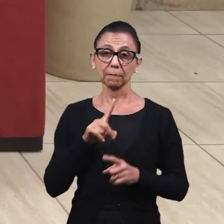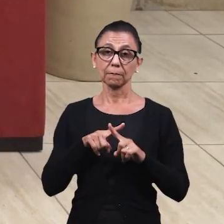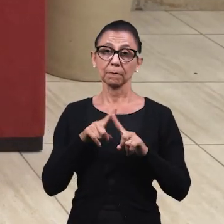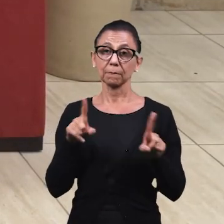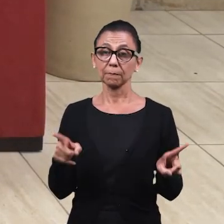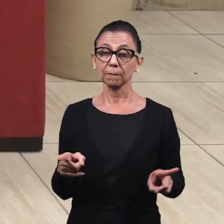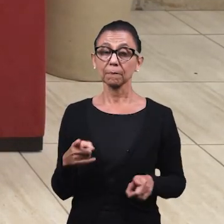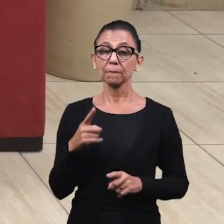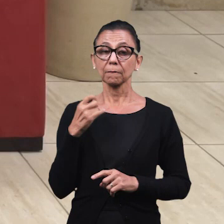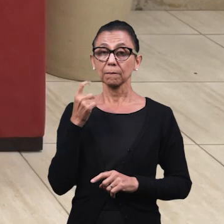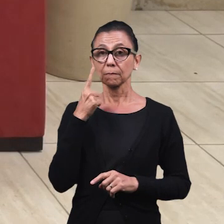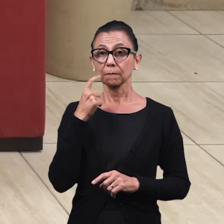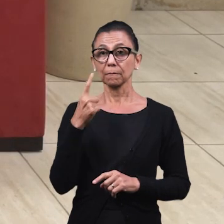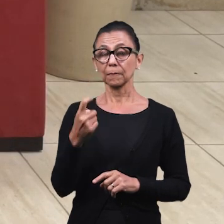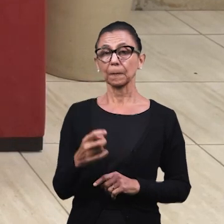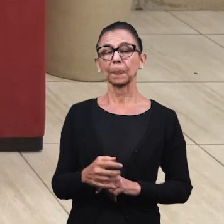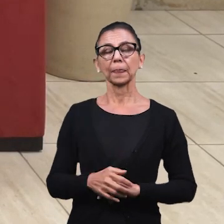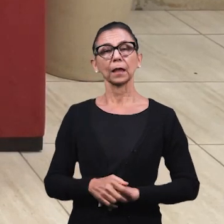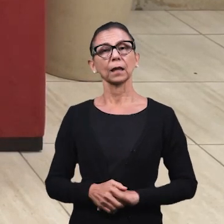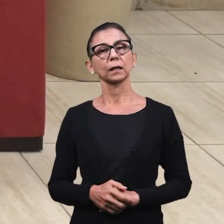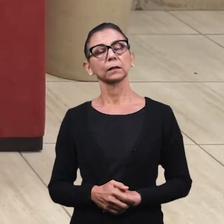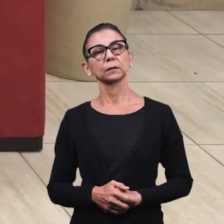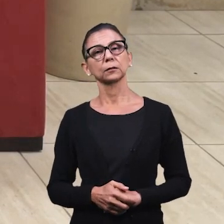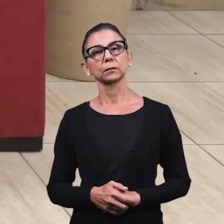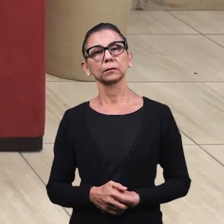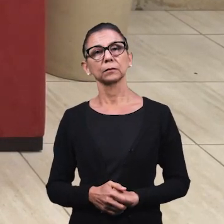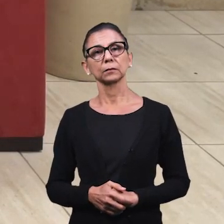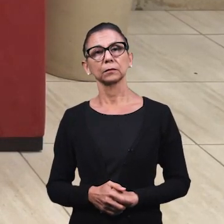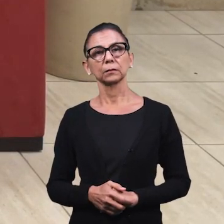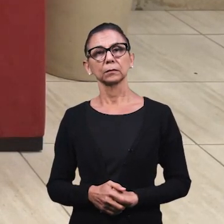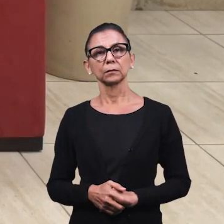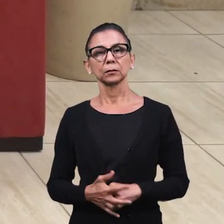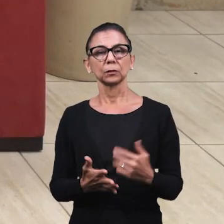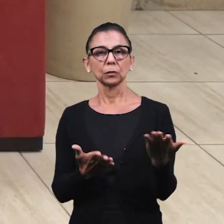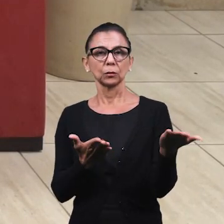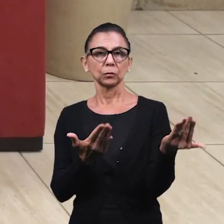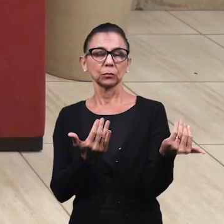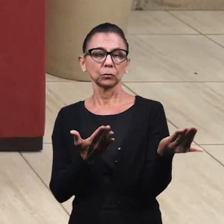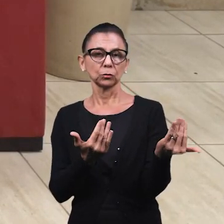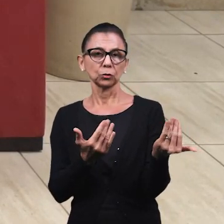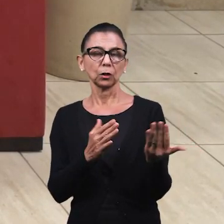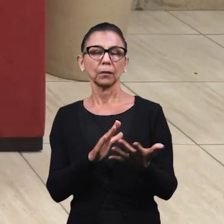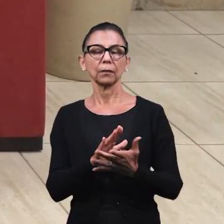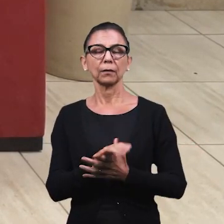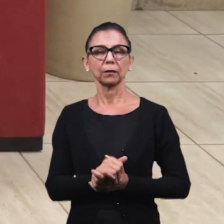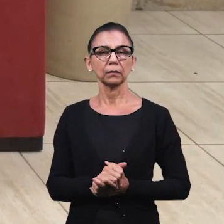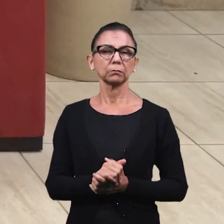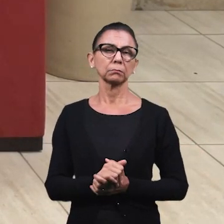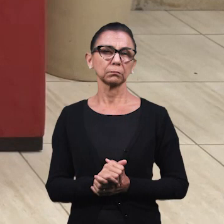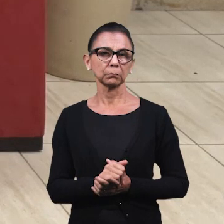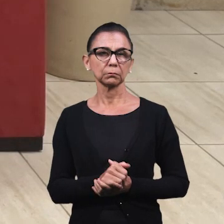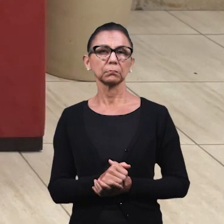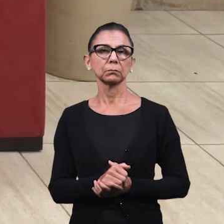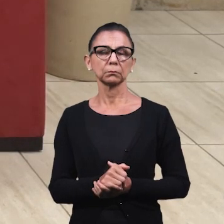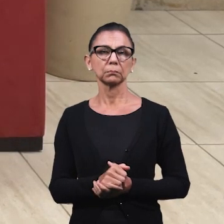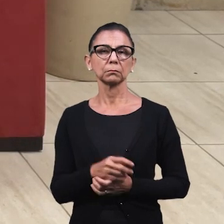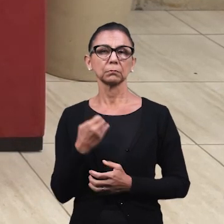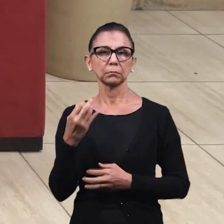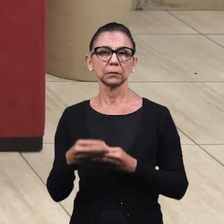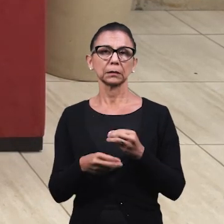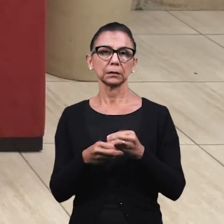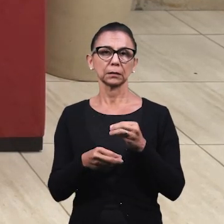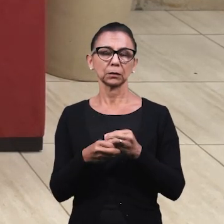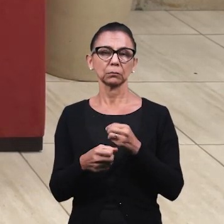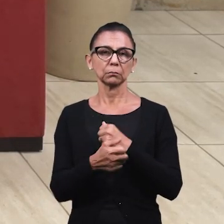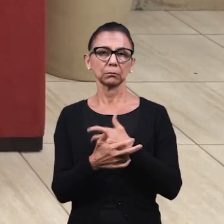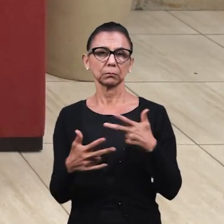mas me chamou a atenção de uma forma especial a resposta do jovem Janderson. Ele fez algumas colocações muito